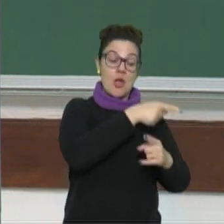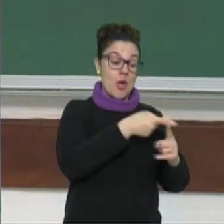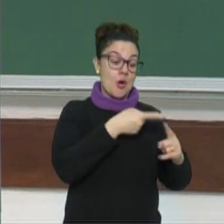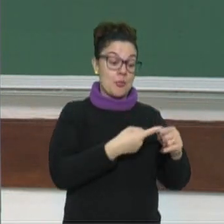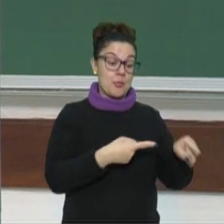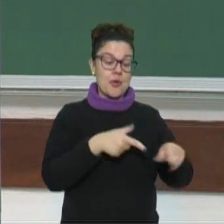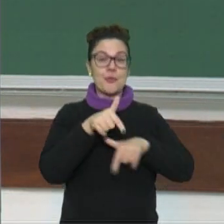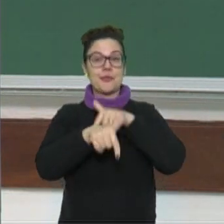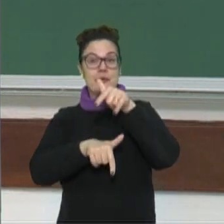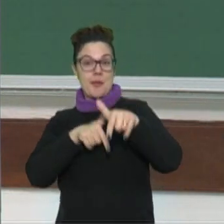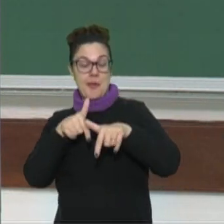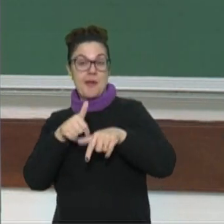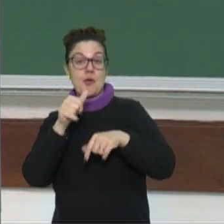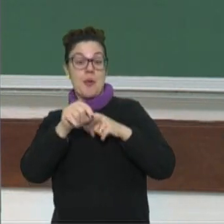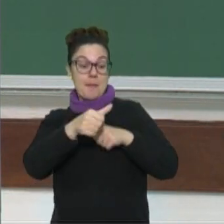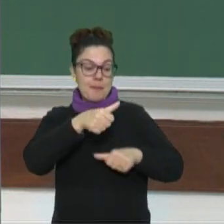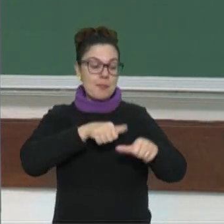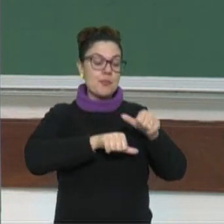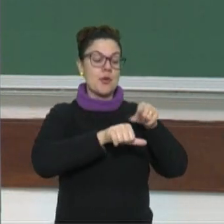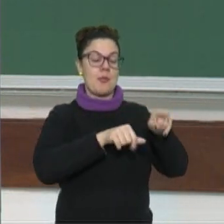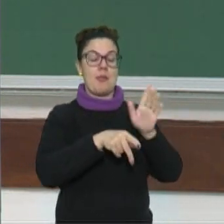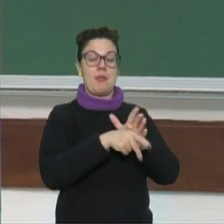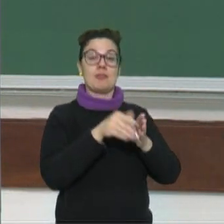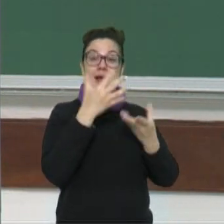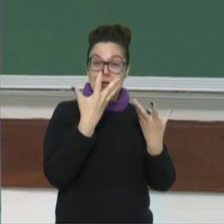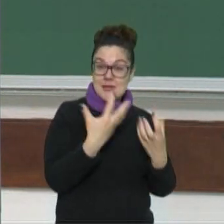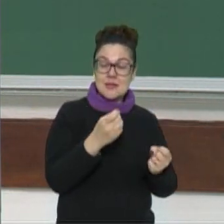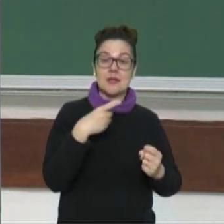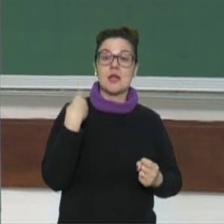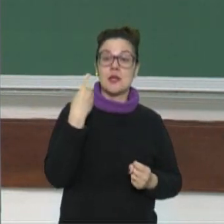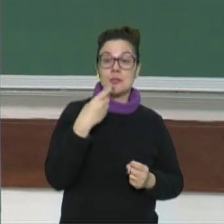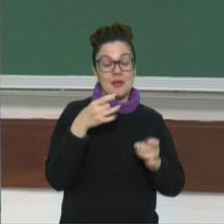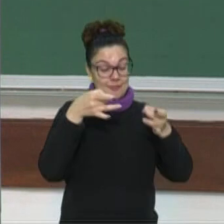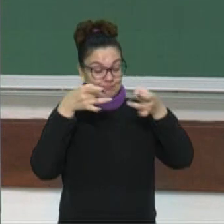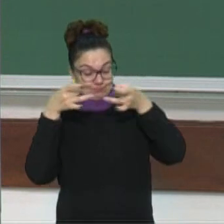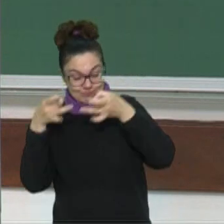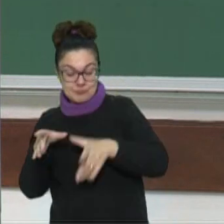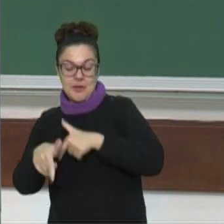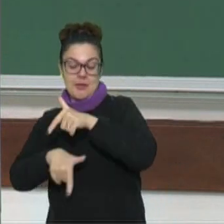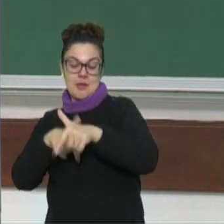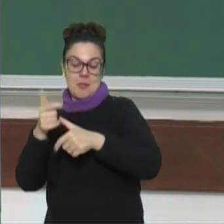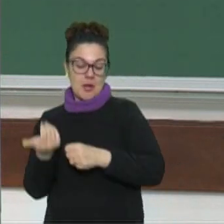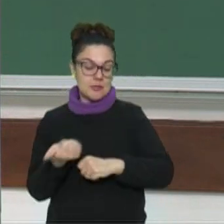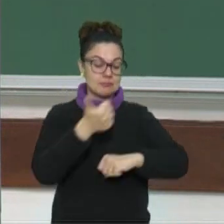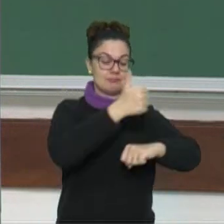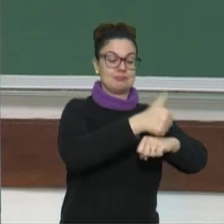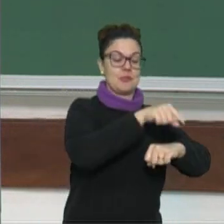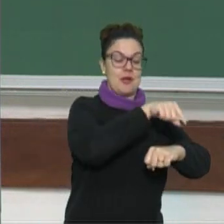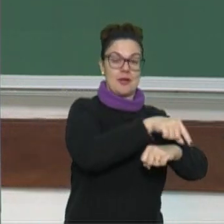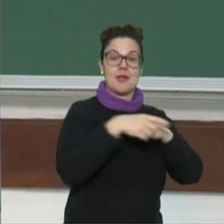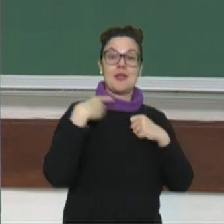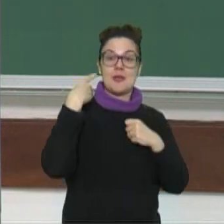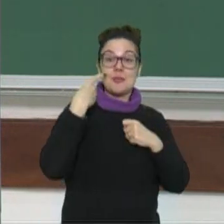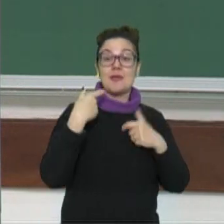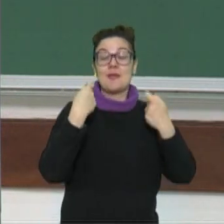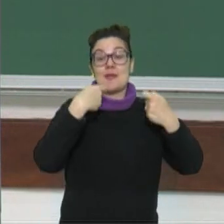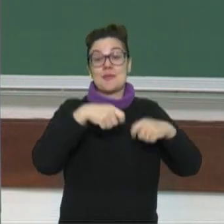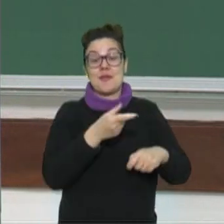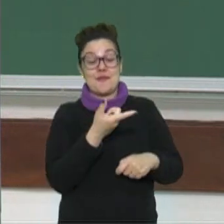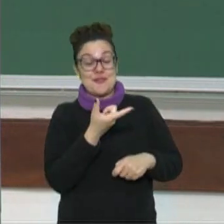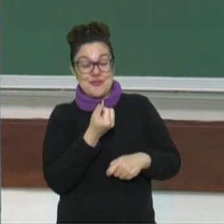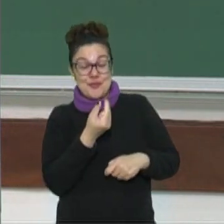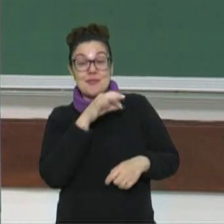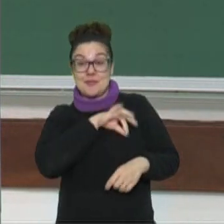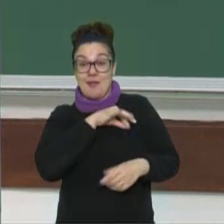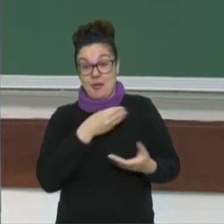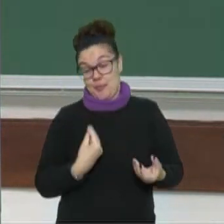virar deputado, ele teria que abandonar o seu trabalho, sair do seu trabalho para fazer o trabalho de deputado. Então ele precisava de uma renda para se manter